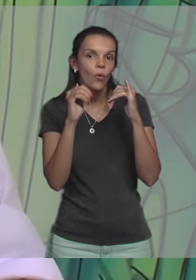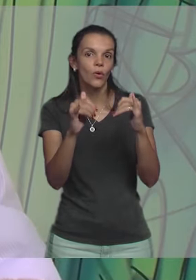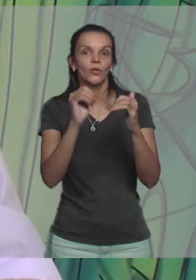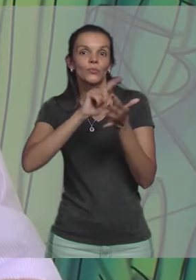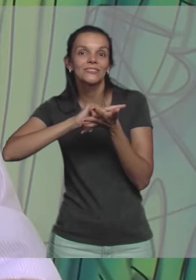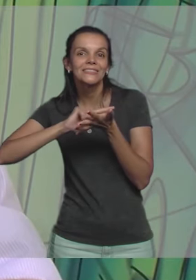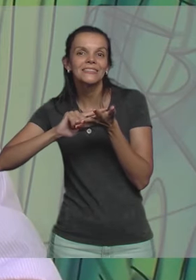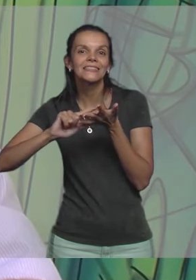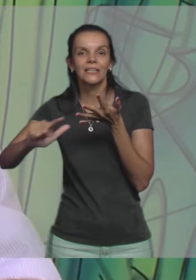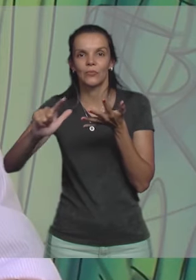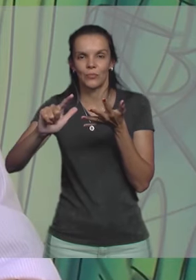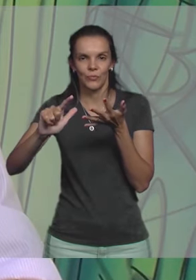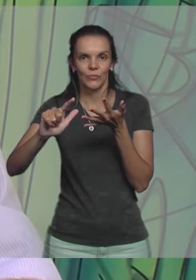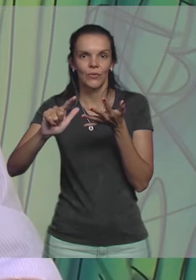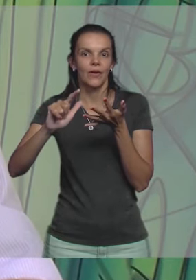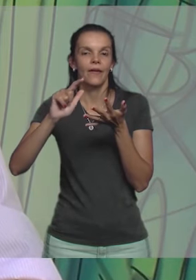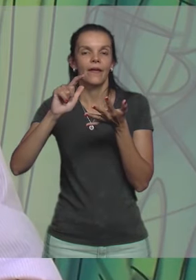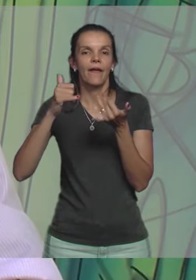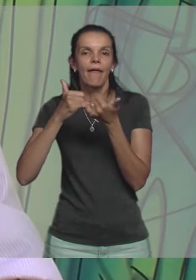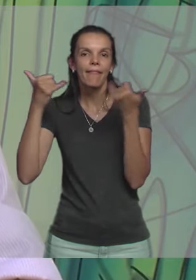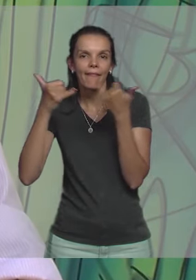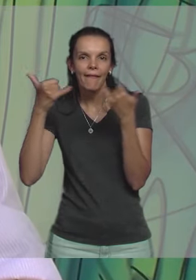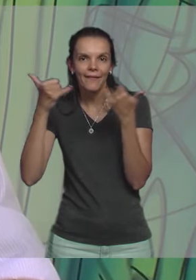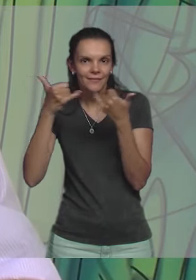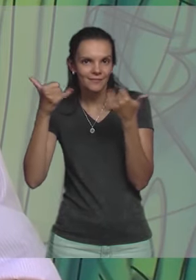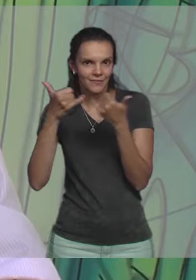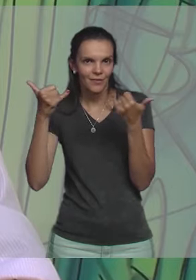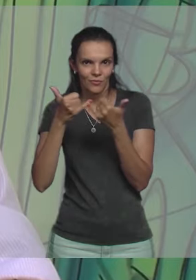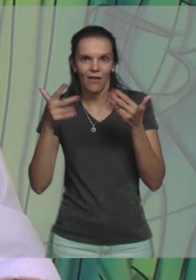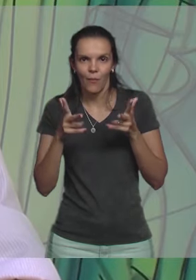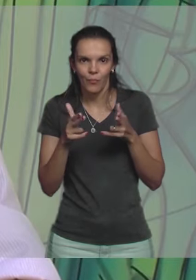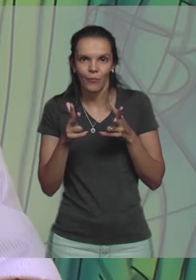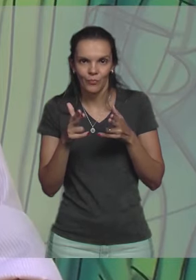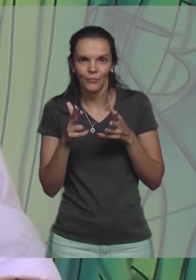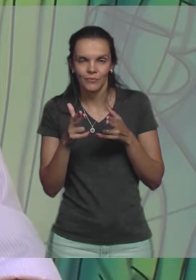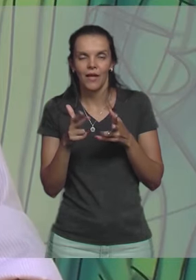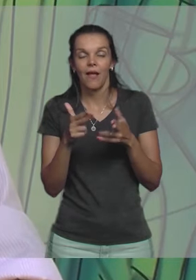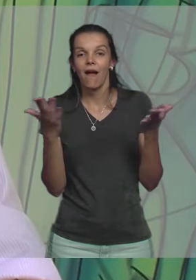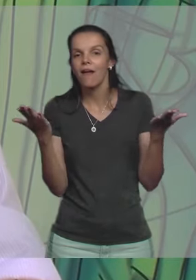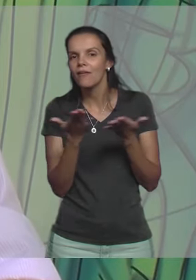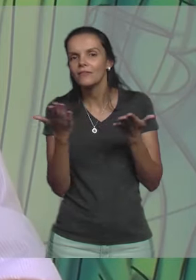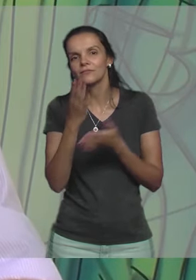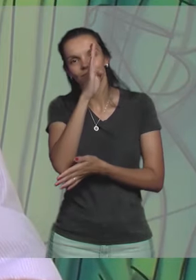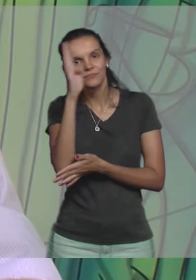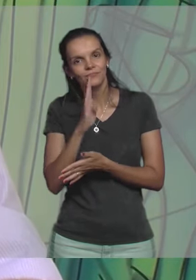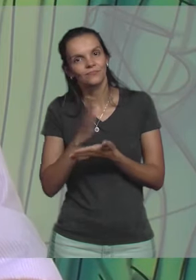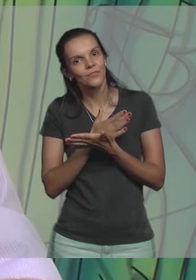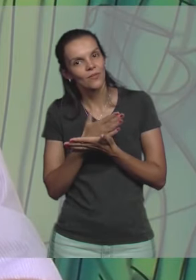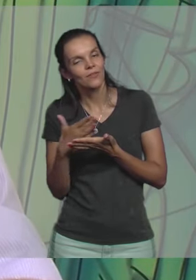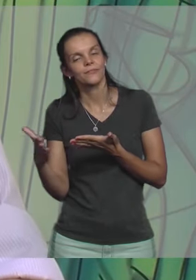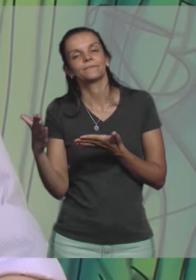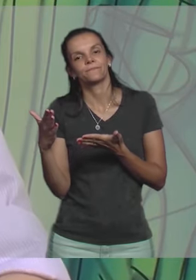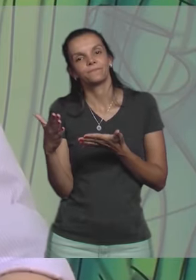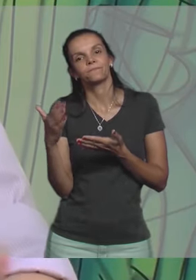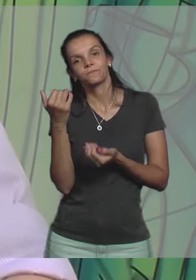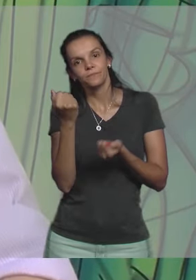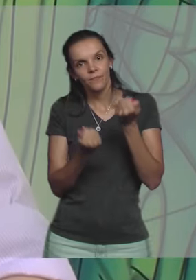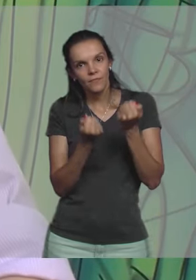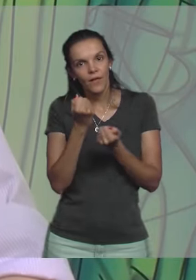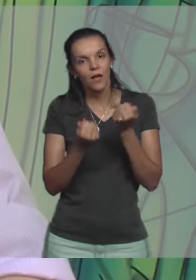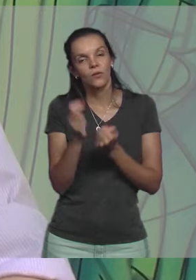limpos, né, veículos elétricos. Recém o Brasil está entrando nessa nova geração, digamos assim, de veículos com